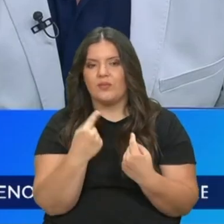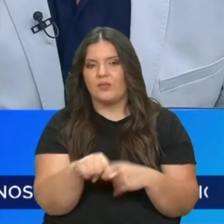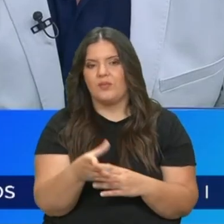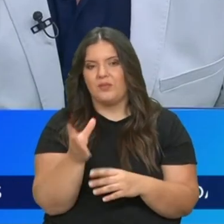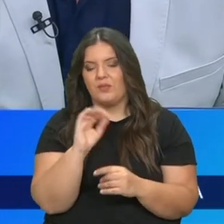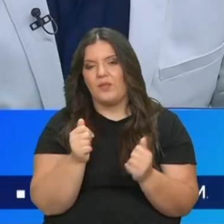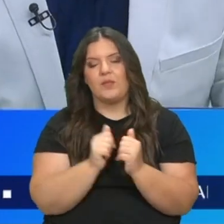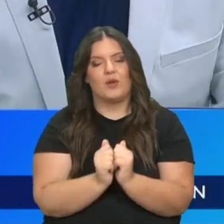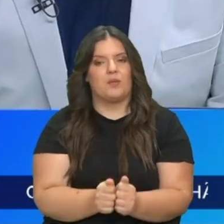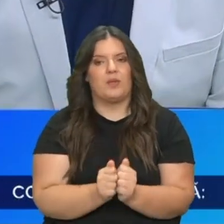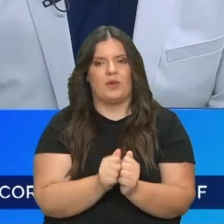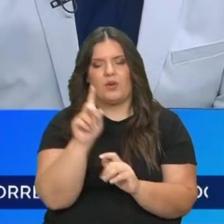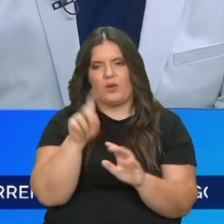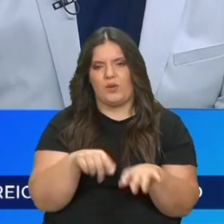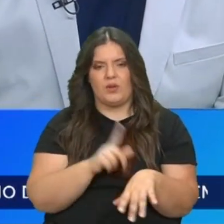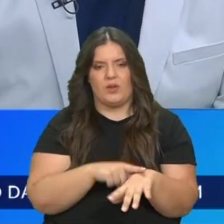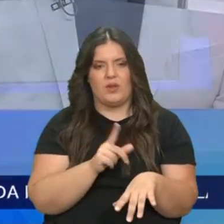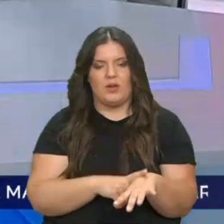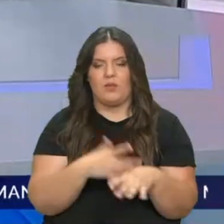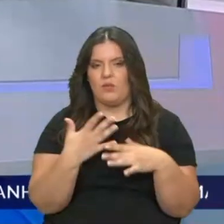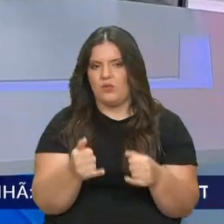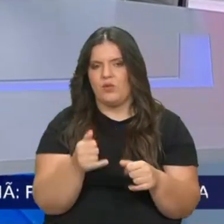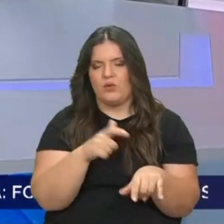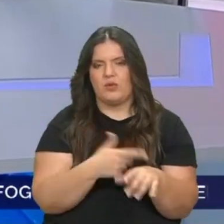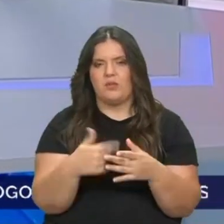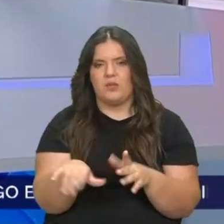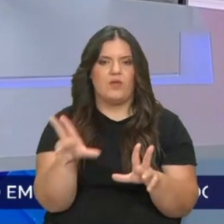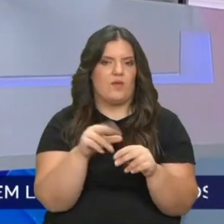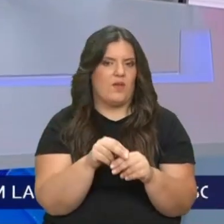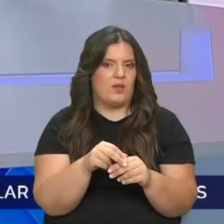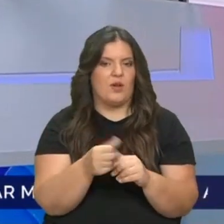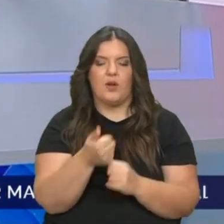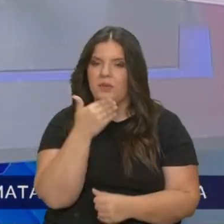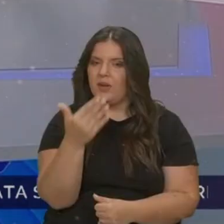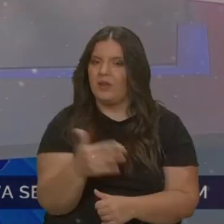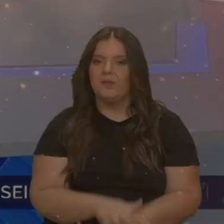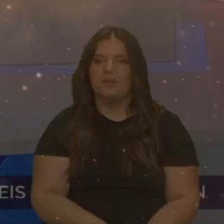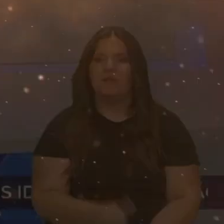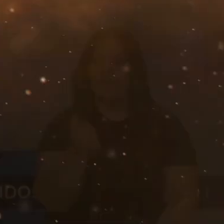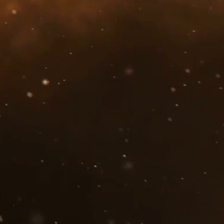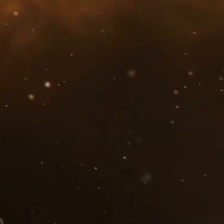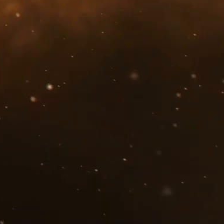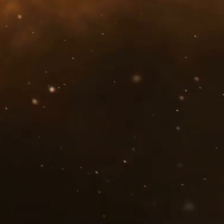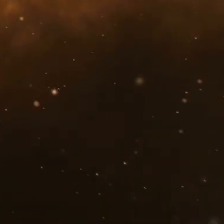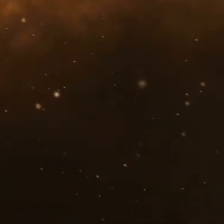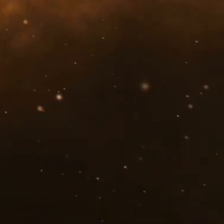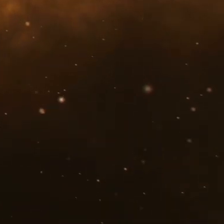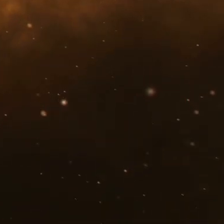vamos acompanhando ao longo do tempo os próximos capítulos desta novela. Miguel Gonçalves, obrigado. Muito obrigado. Bom domingo. António.